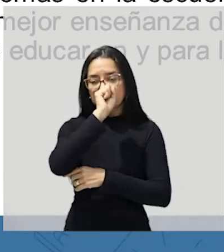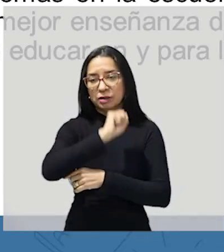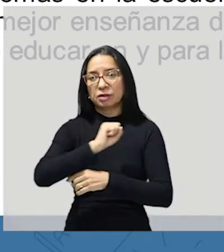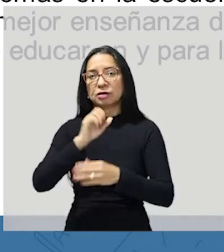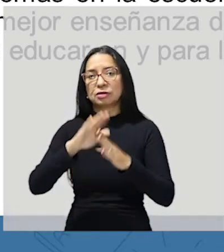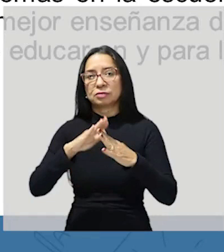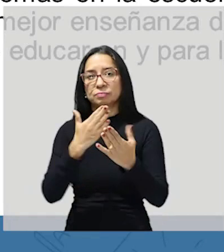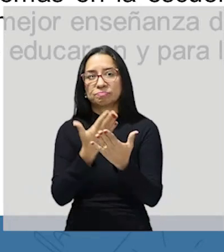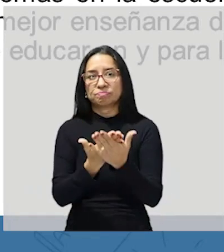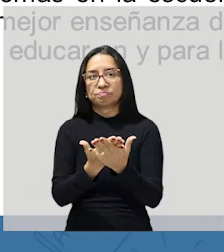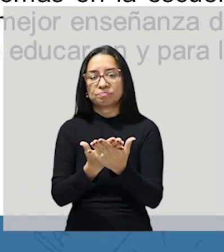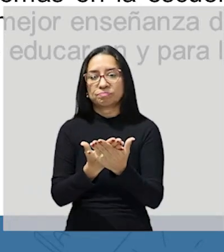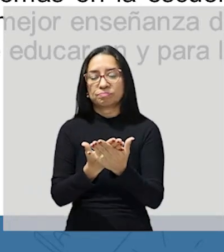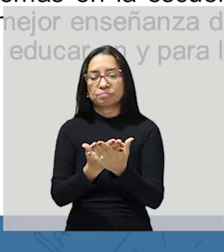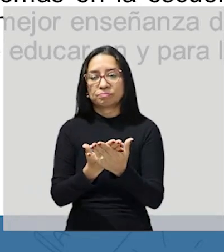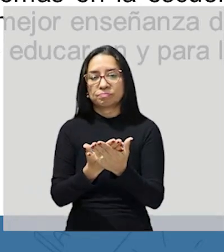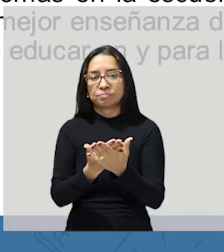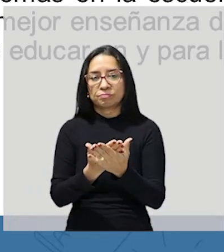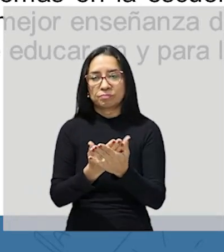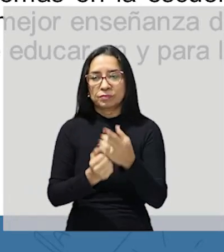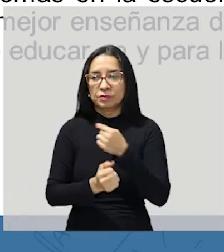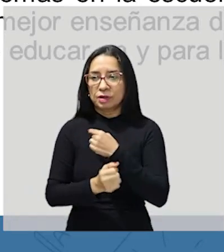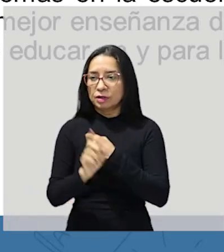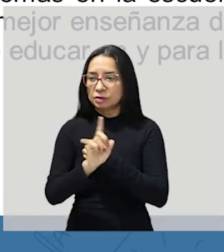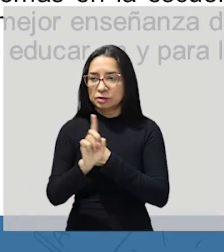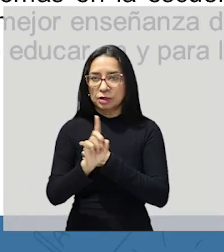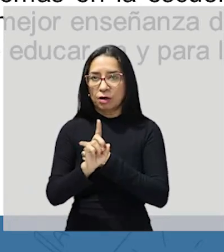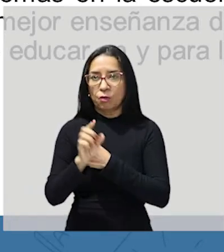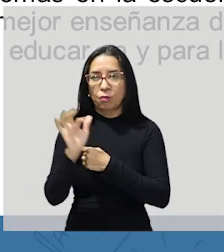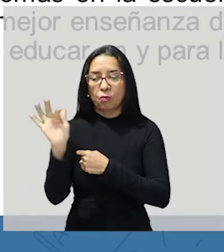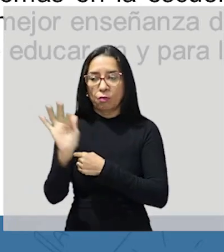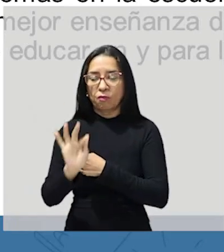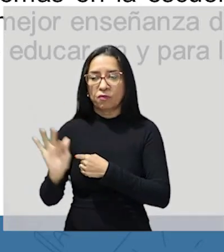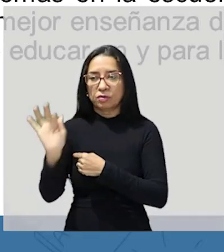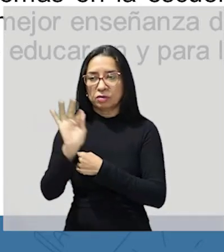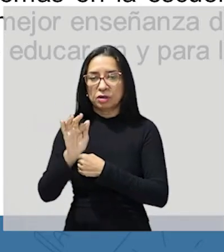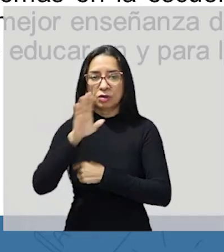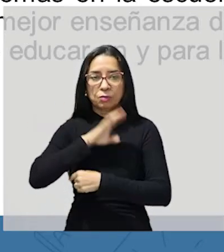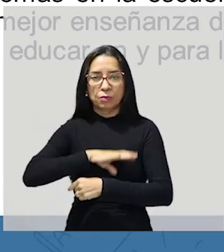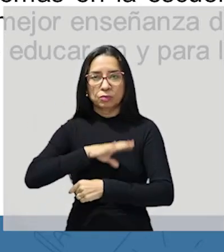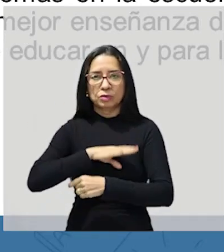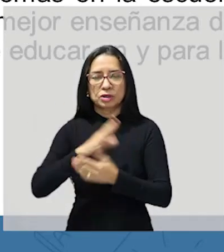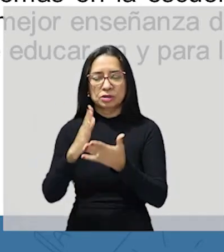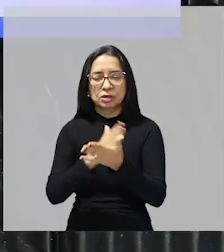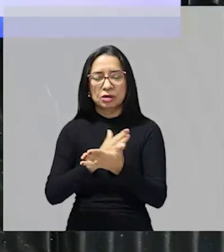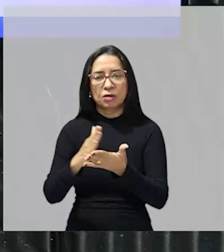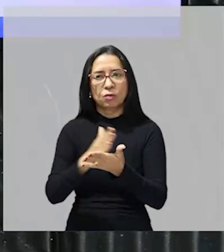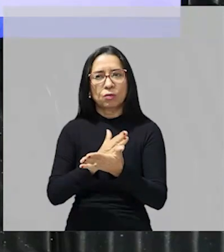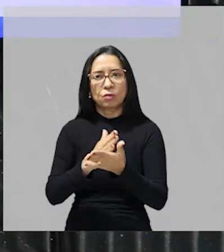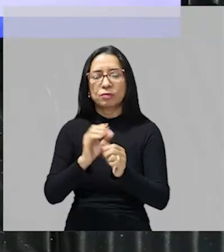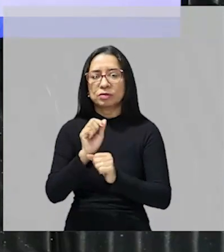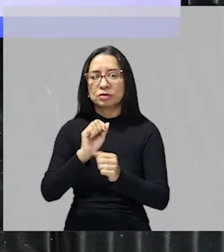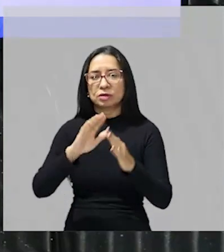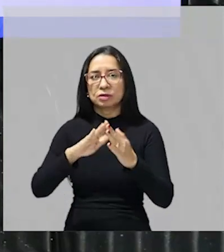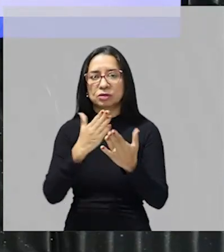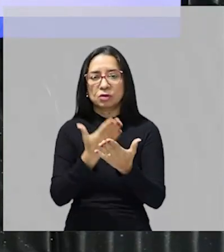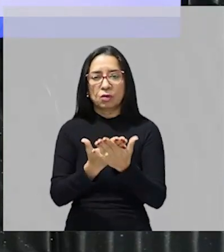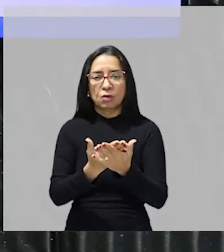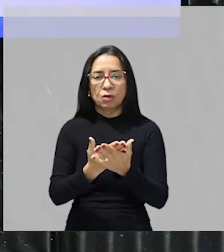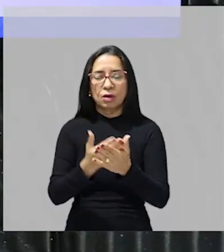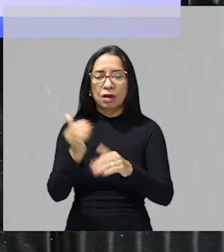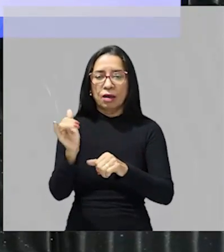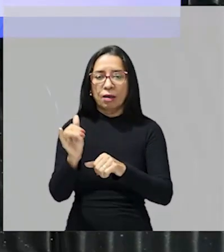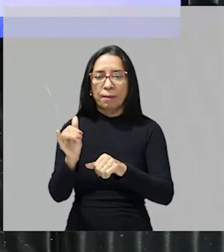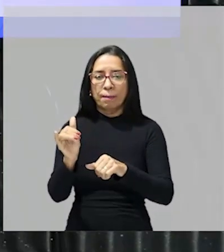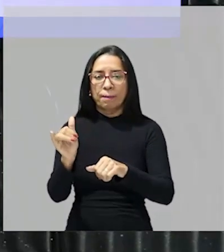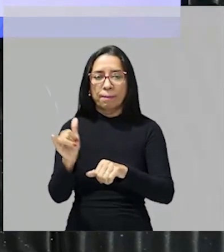tá? Salvo francês e português em algumas escolas, tá? Então, a metodologia